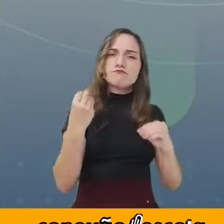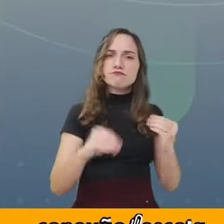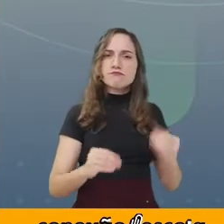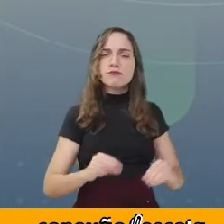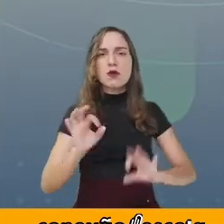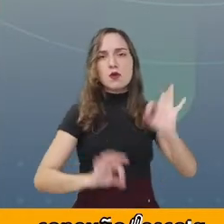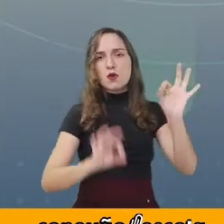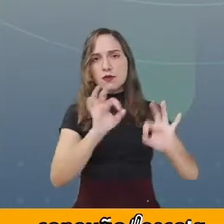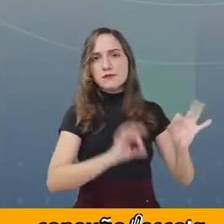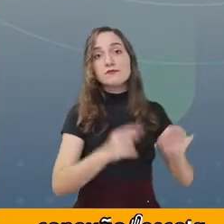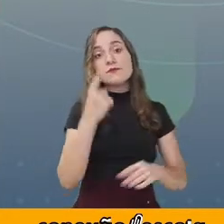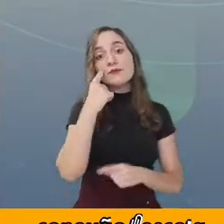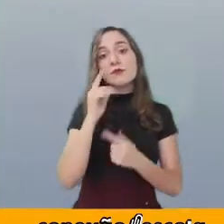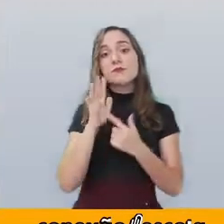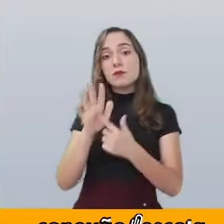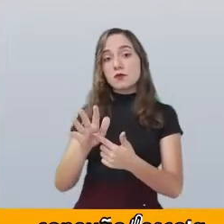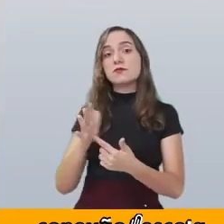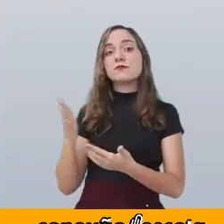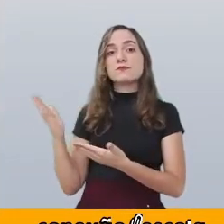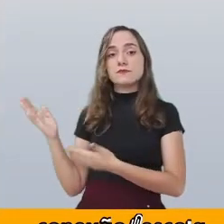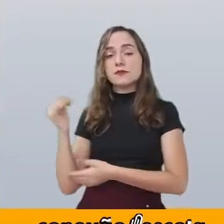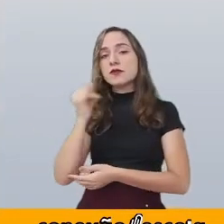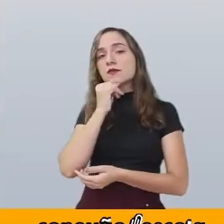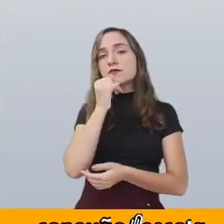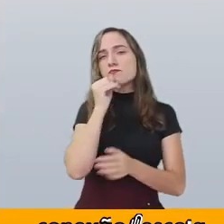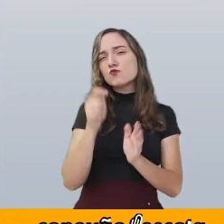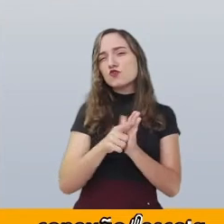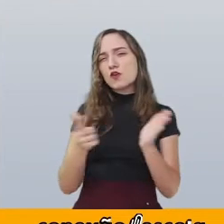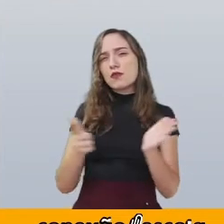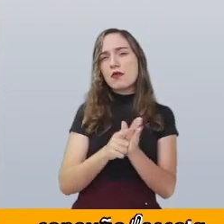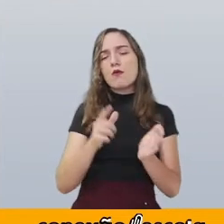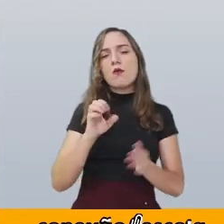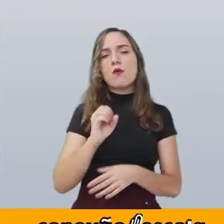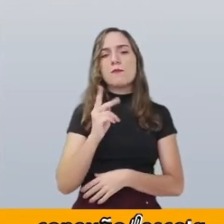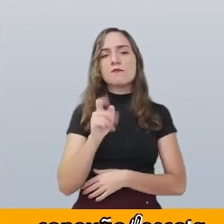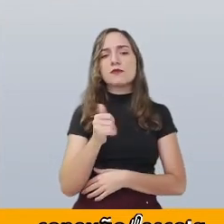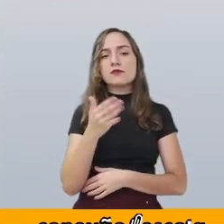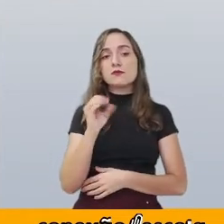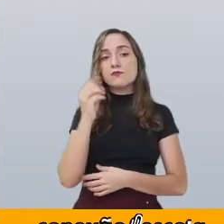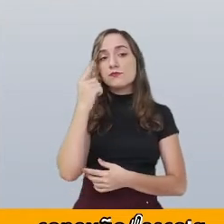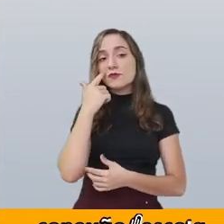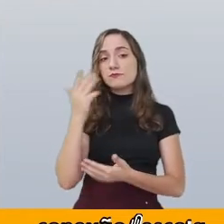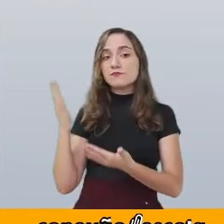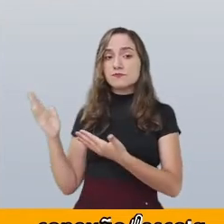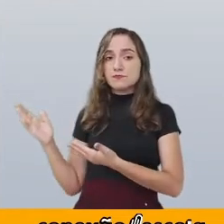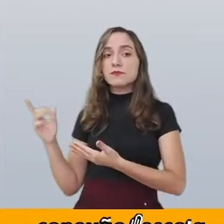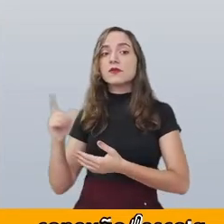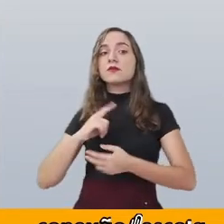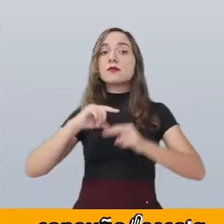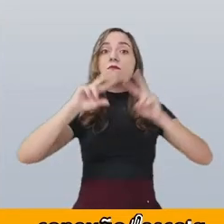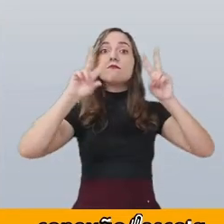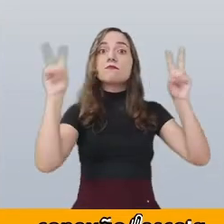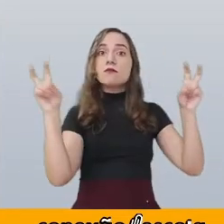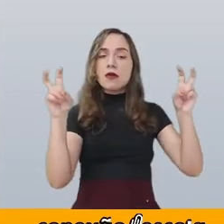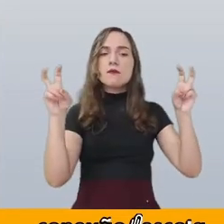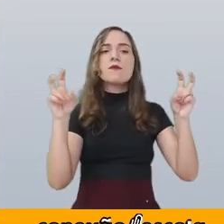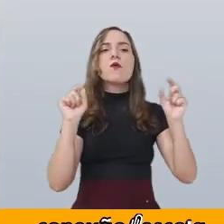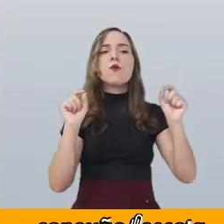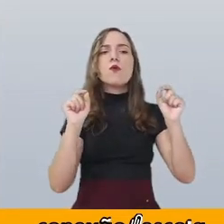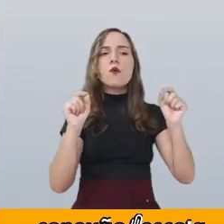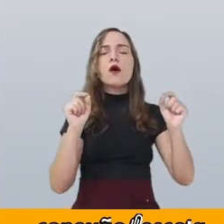Vamos ver esse exemplo do jornal Opção. Nós temos aí a presença da manchete: